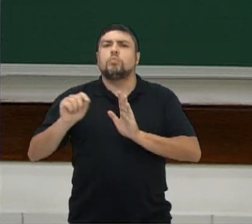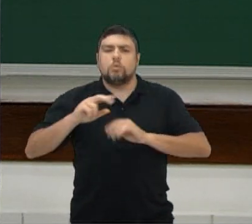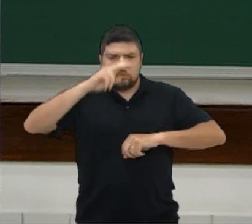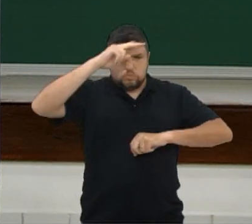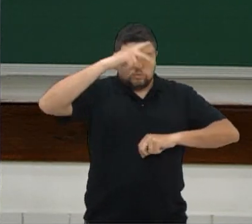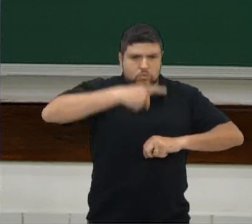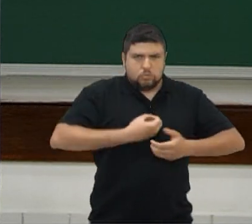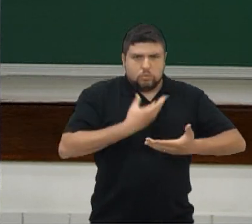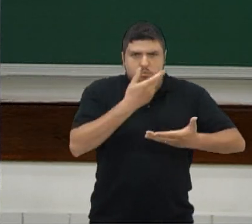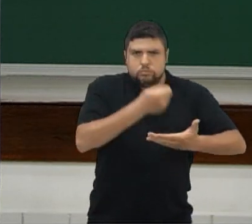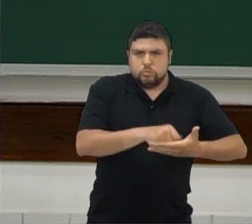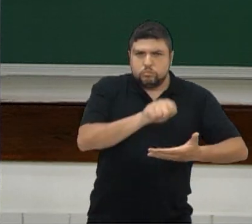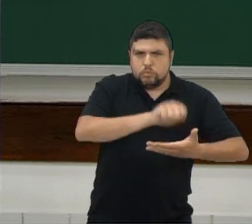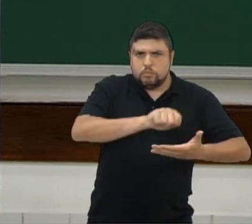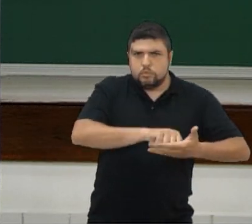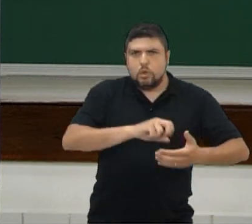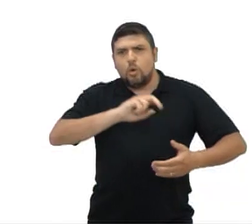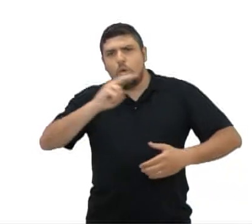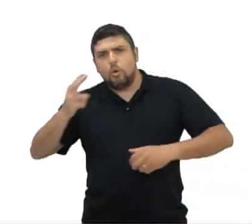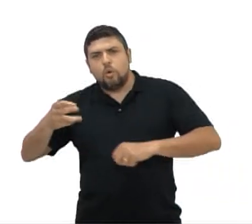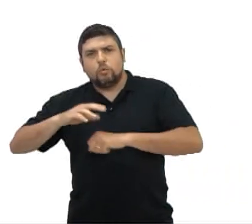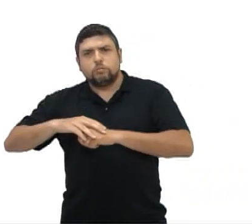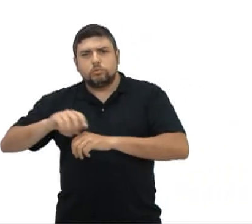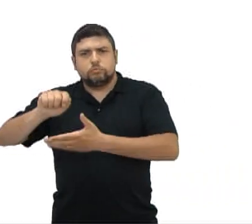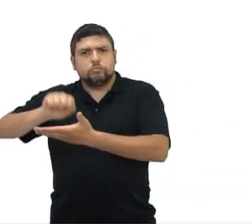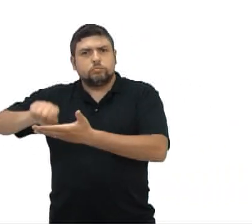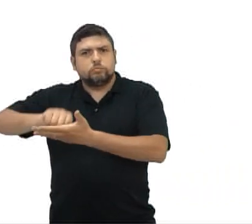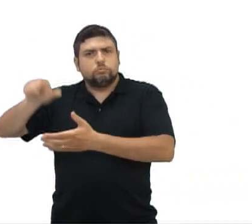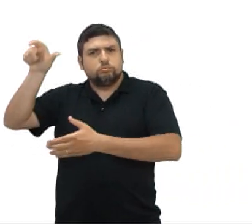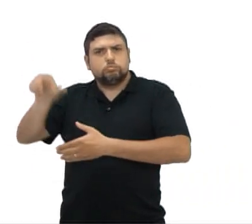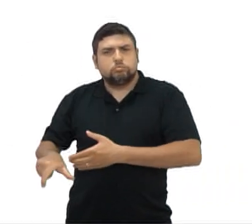autobiografia? Então, um tempo para vocês responder a mais essa questão.